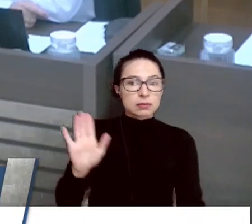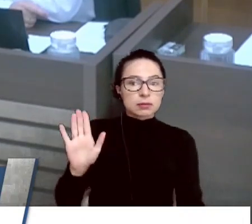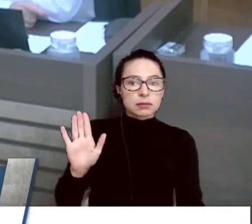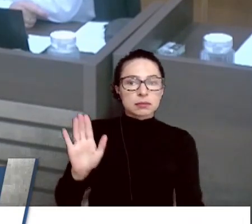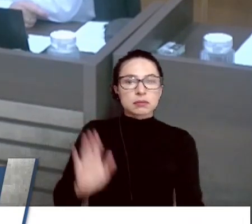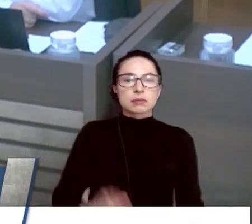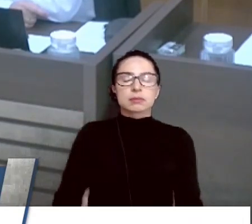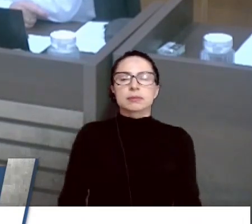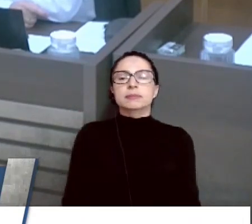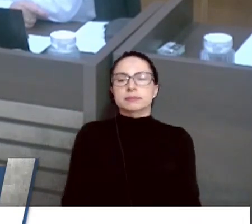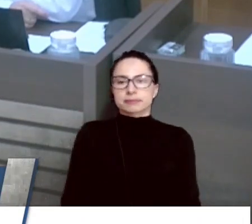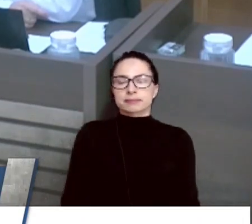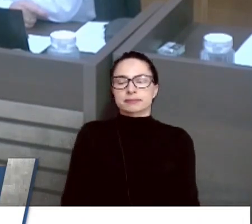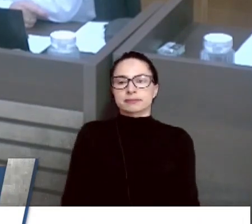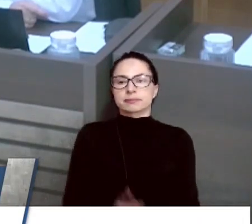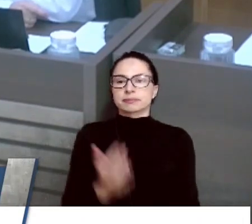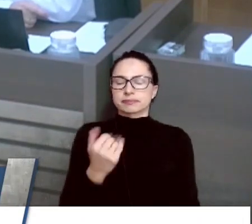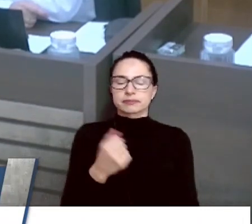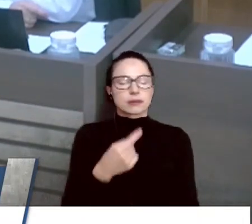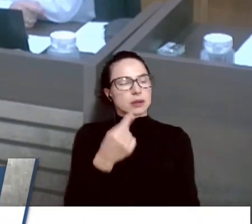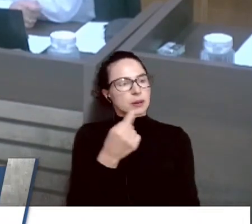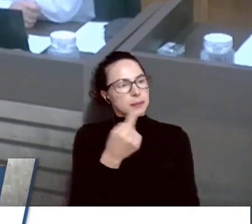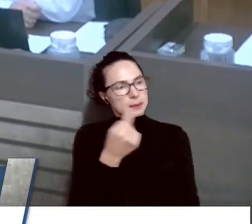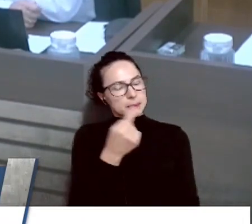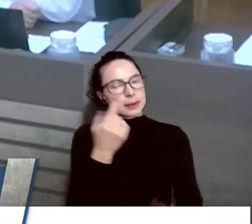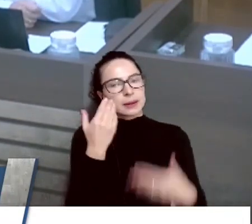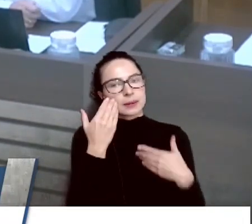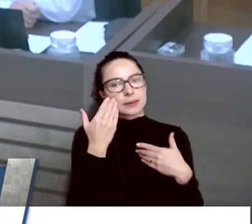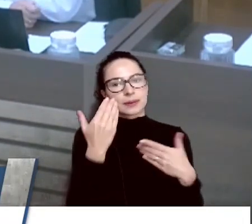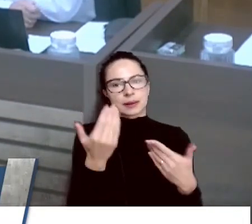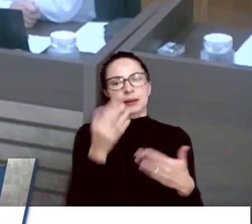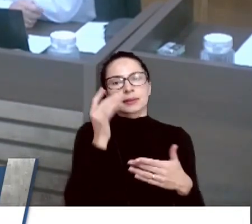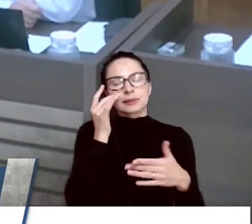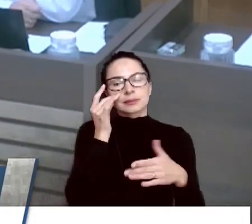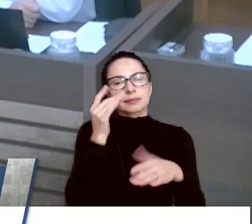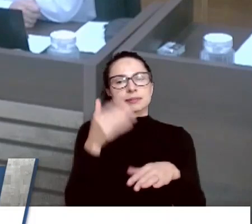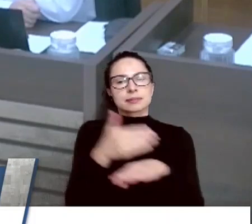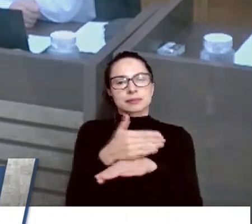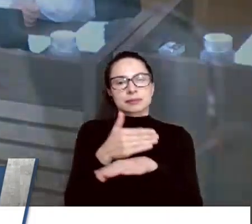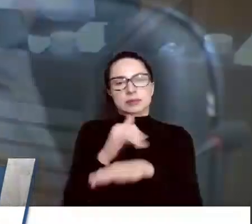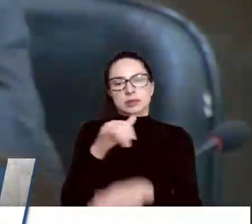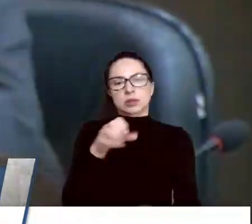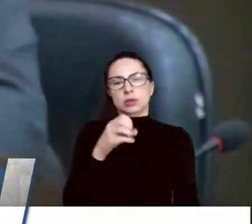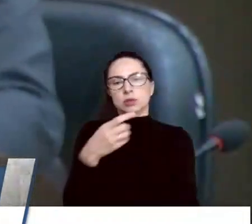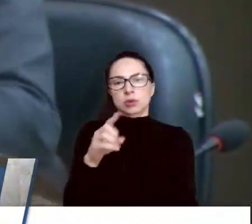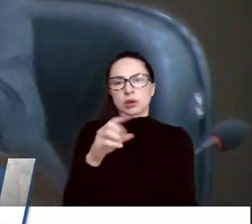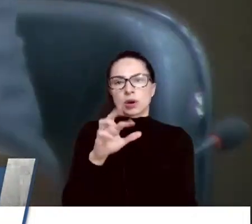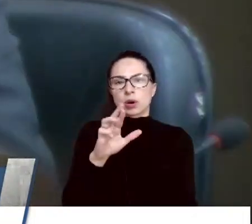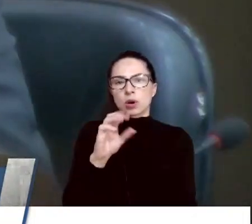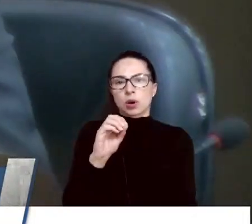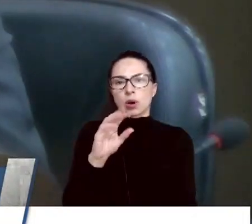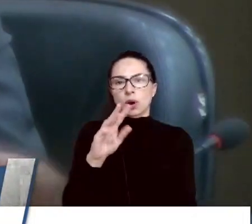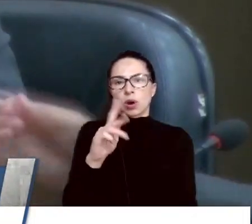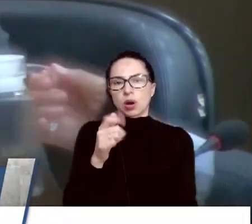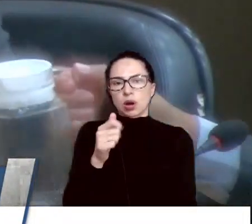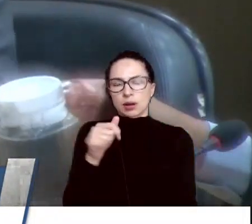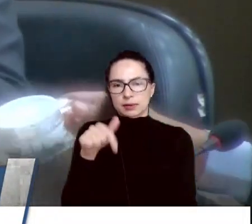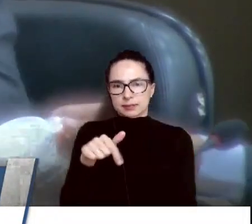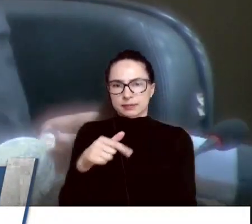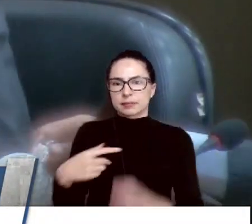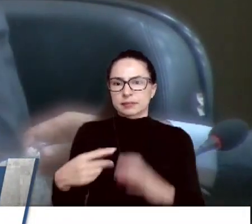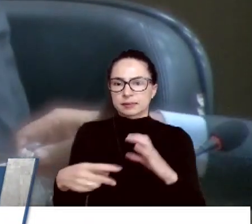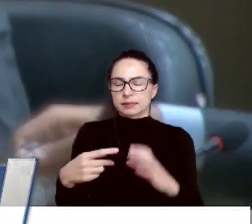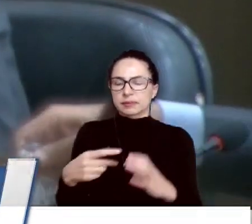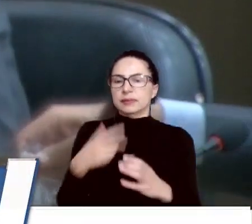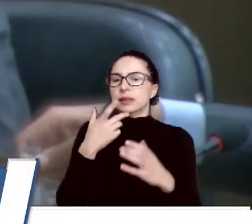então vai lá. Primeiro agradecer a presença do João Rocha aqui na nossa casa e